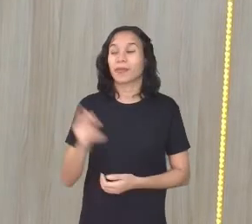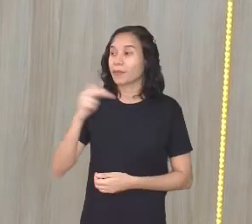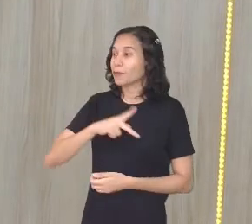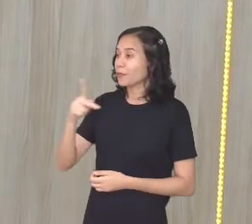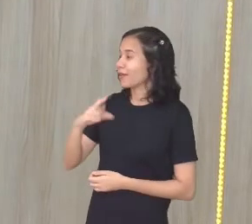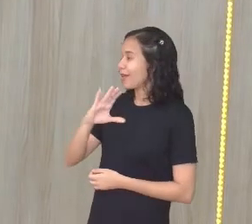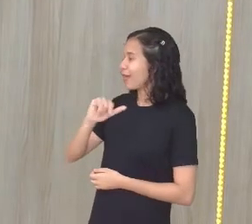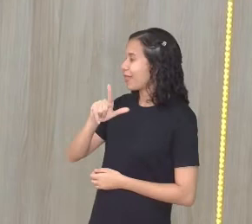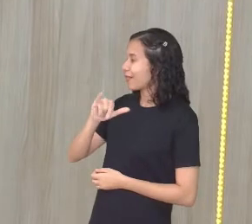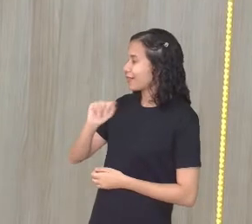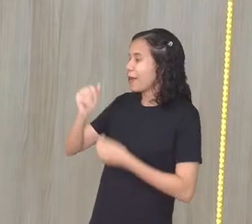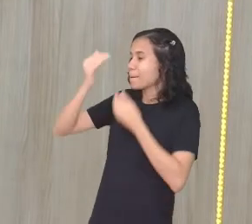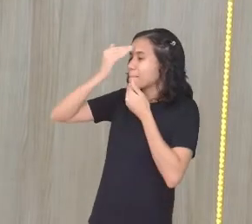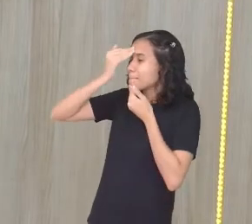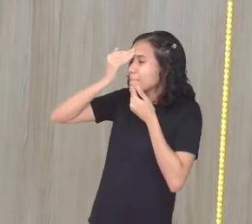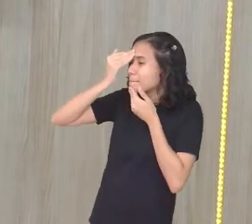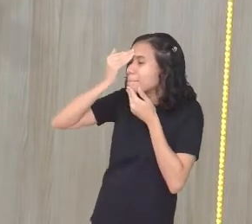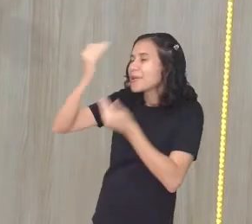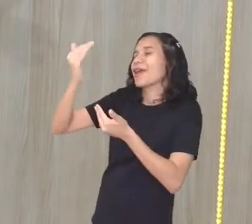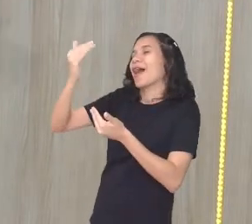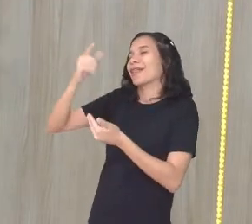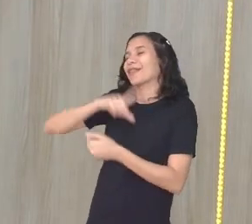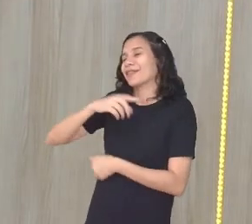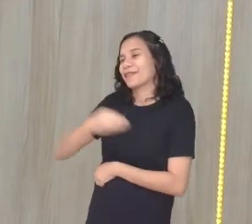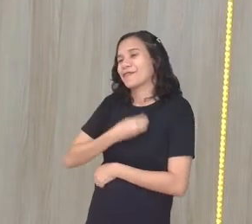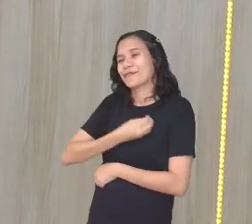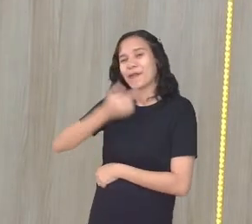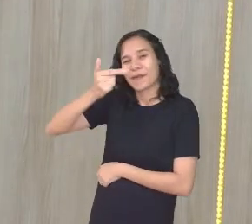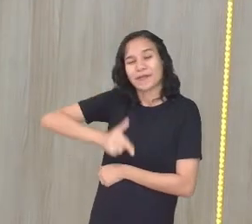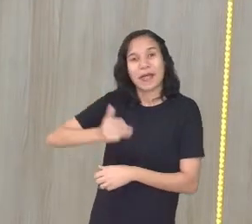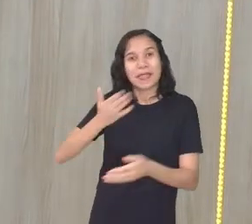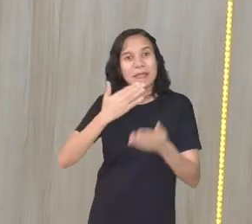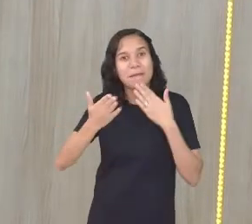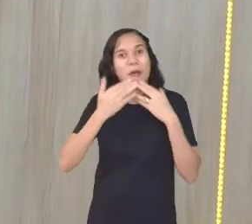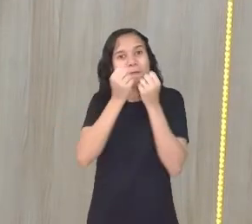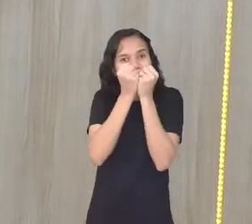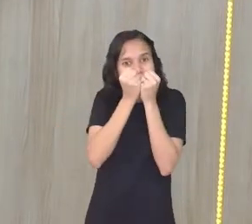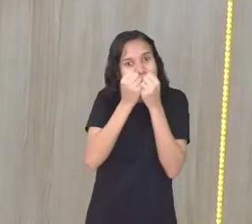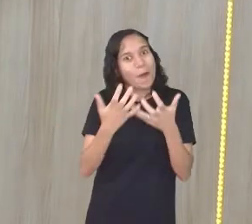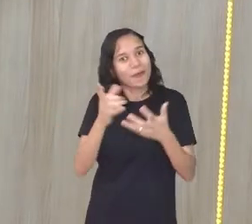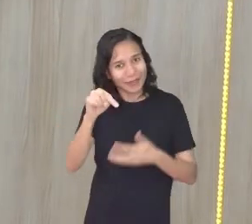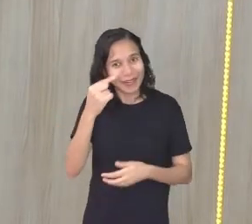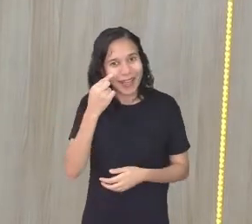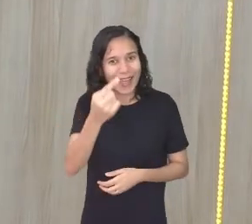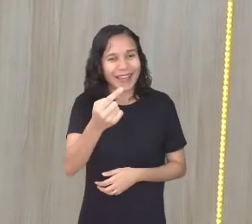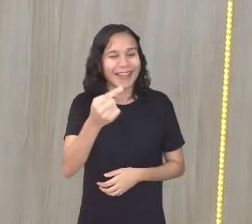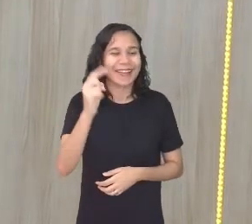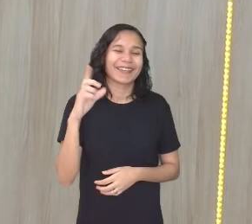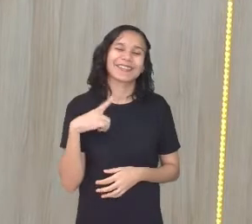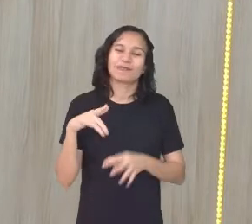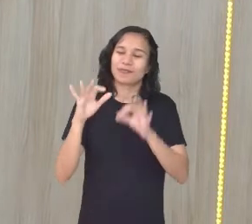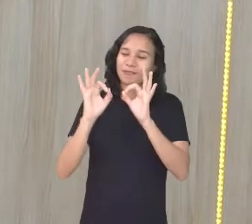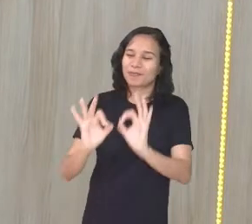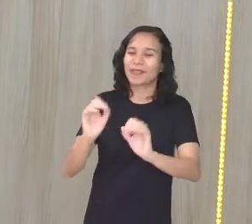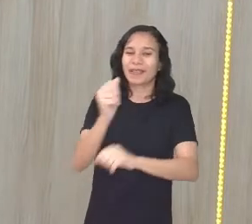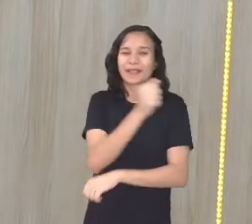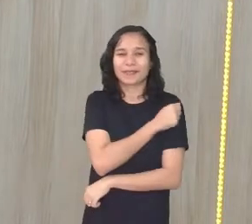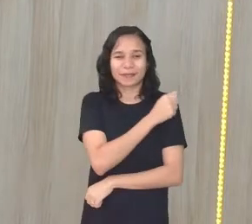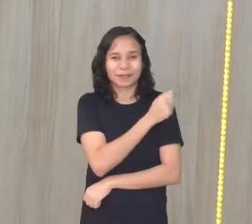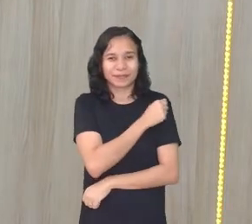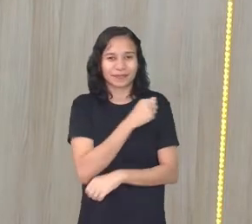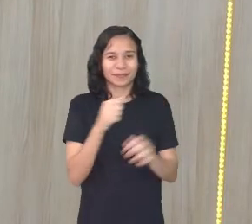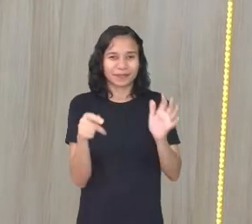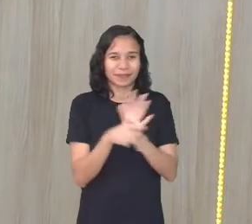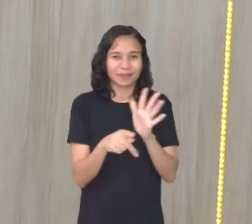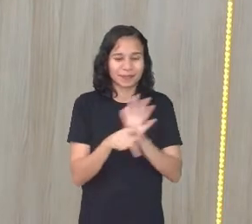Professora Cláudia, muito obrigada mais uma vez por esse debate tão rico. Não foi mesmo, pessoal? Tenho certeza que os